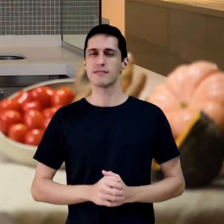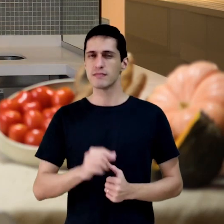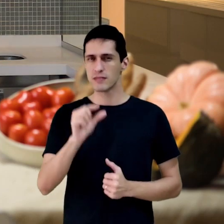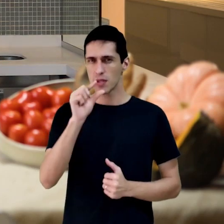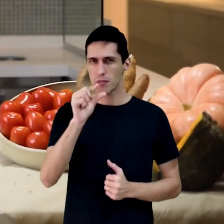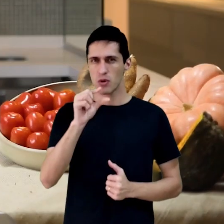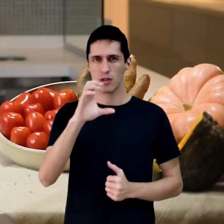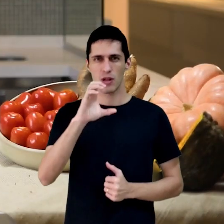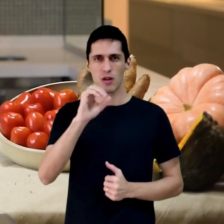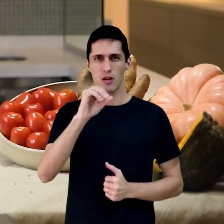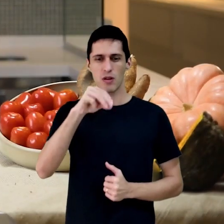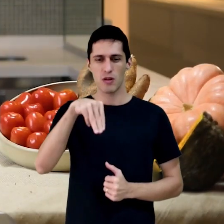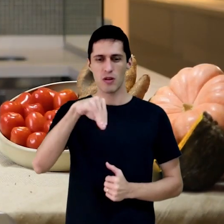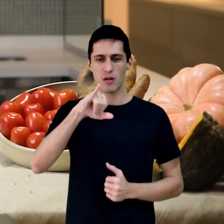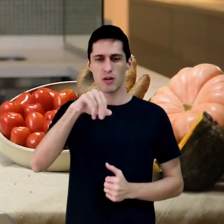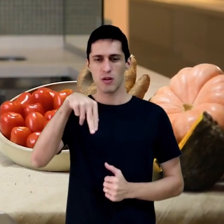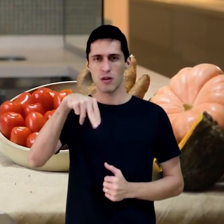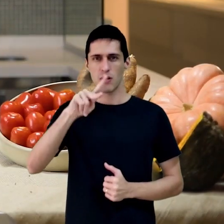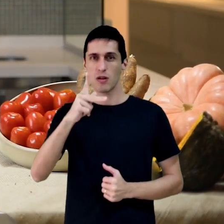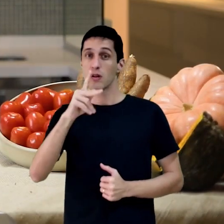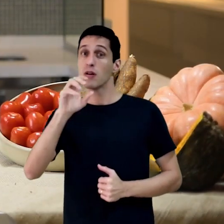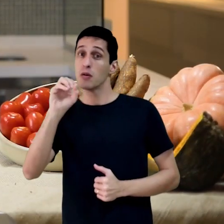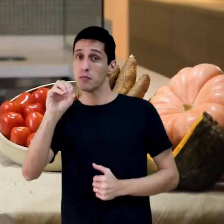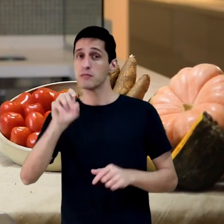E um pouco de cominho.